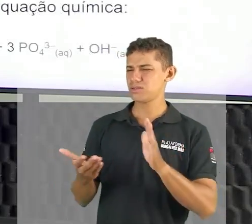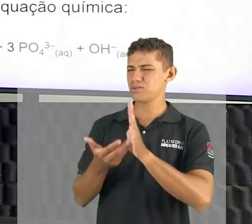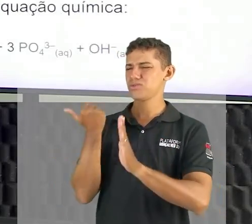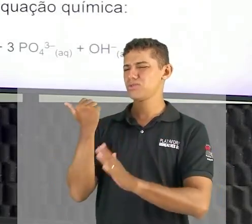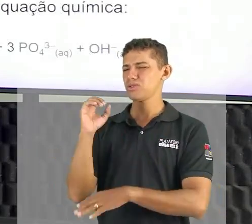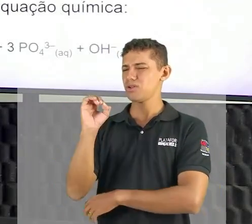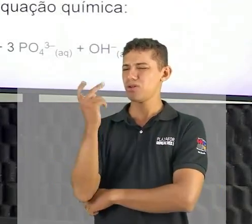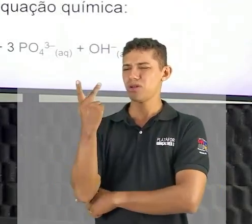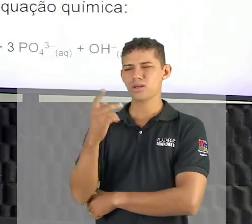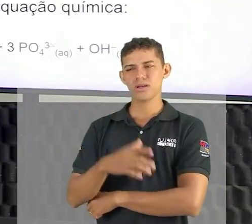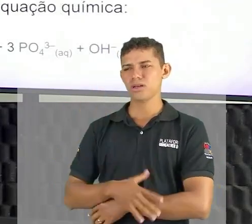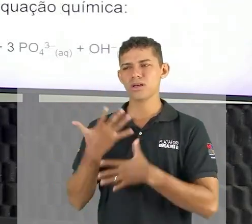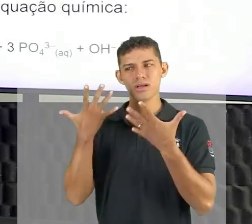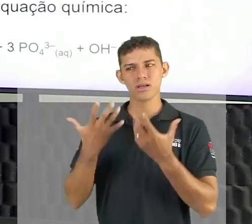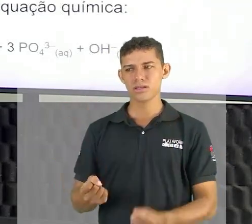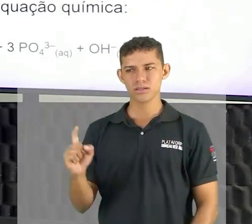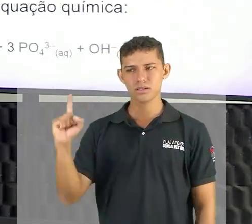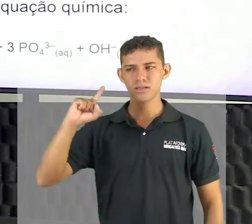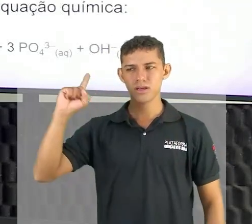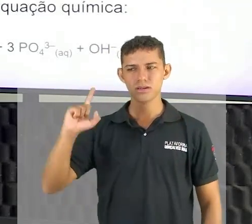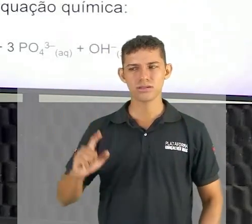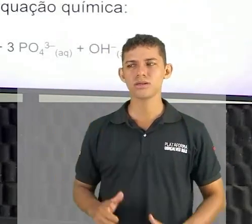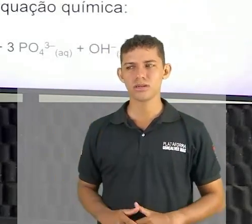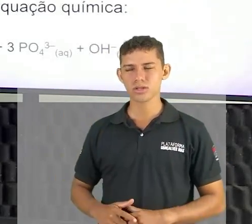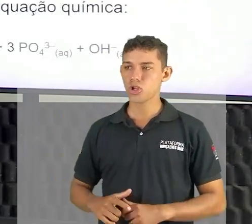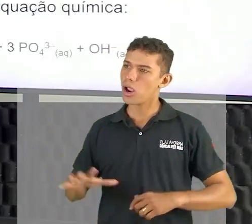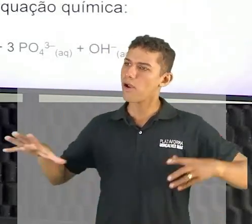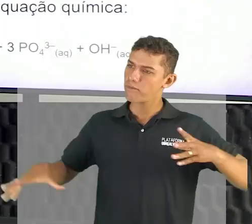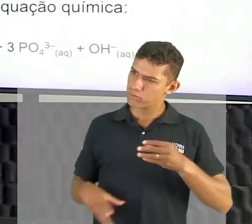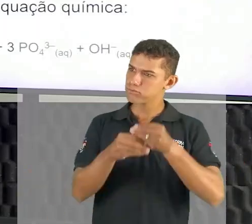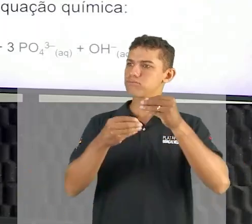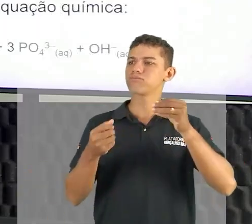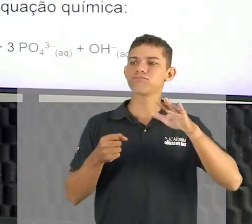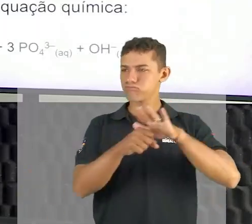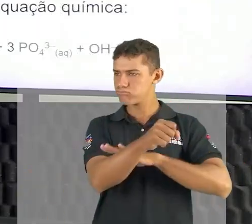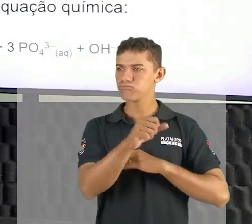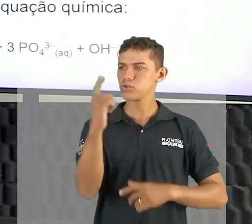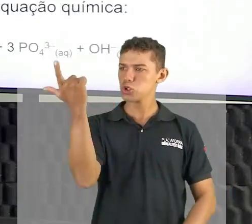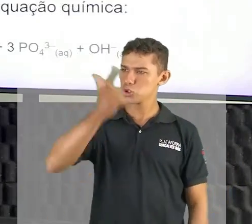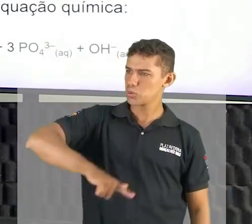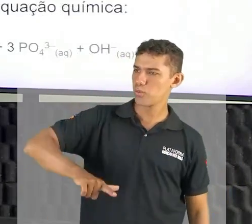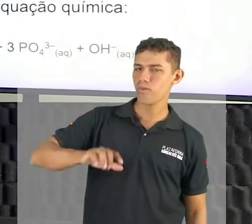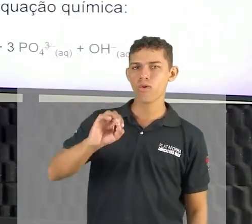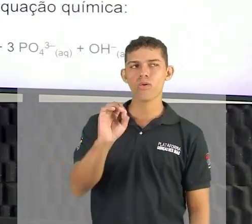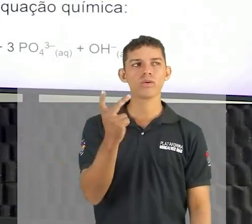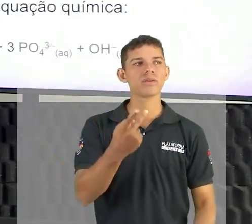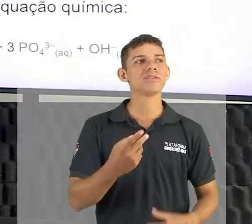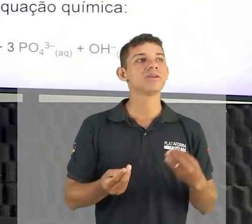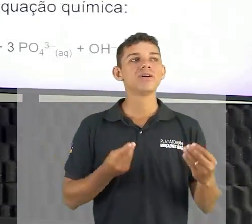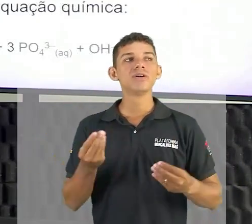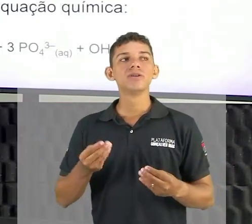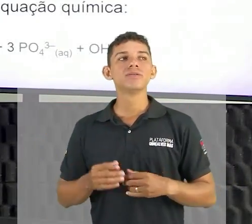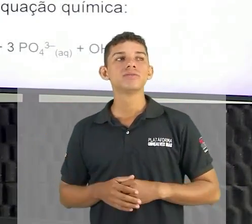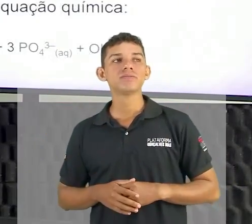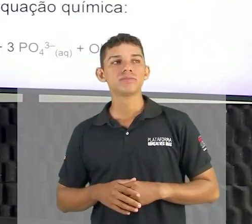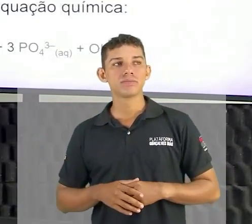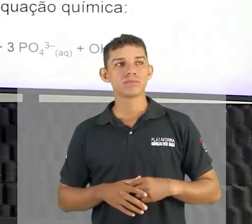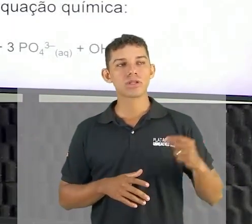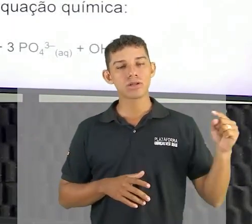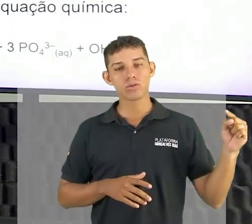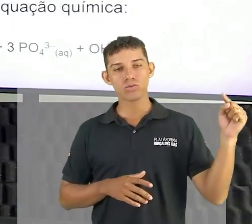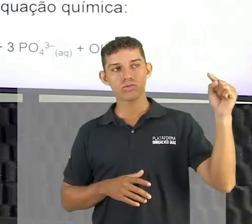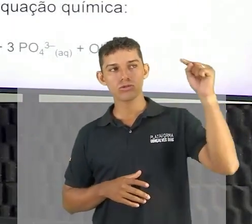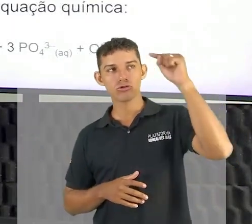hidroxila? Não, aceito não. Eu vou botar essa hidroxila. Então como é que eu coloco a hidroxila? Apontando para lá,